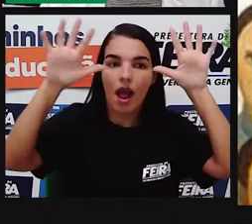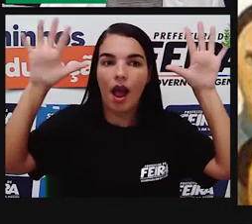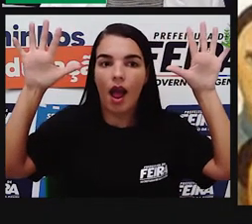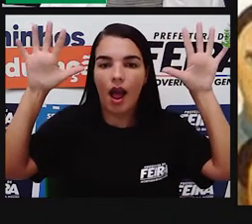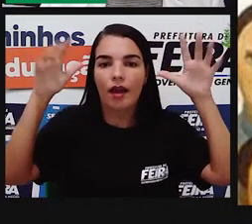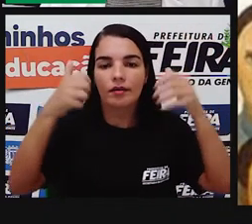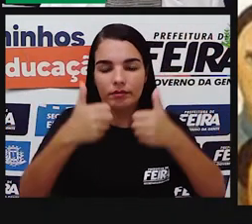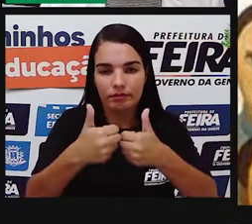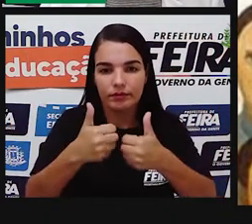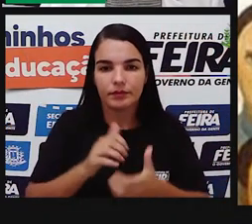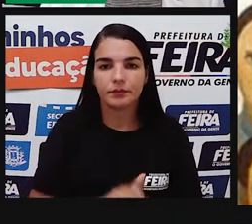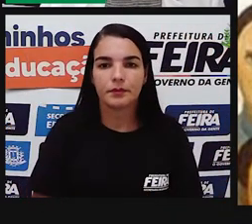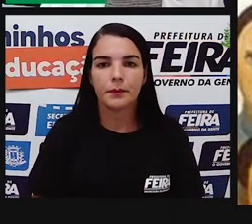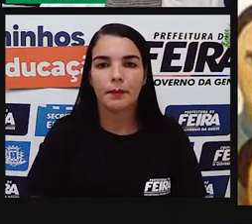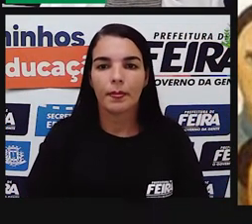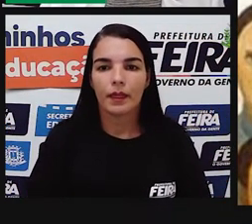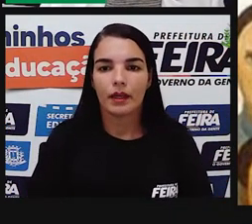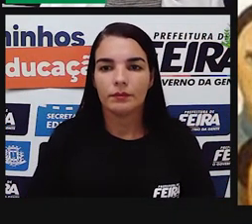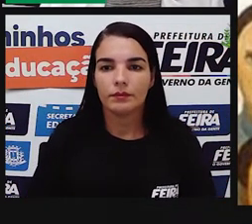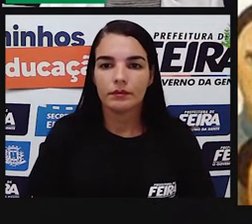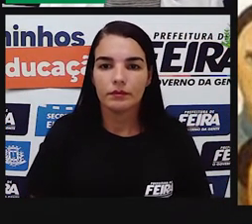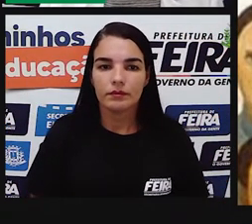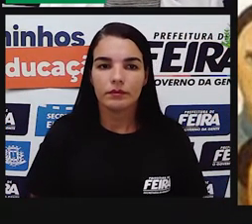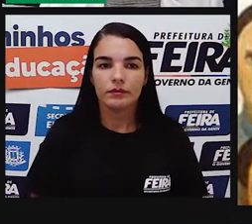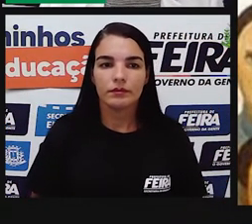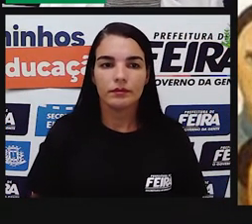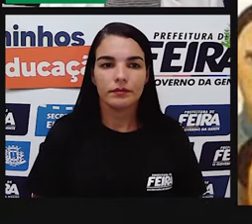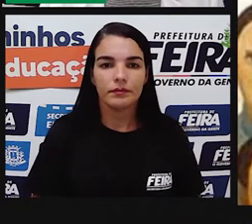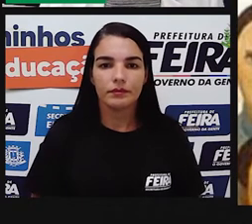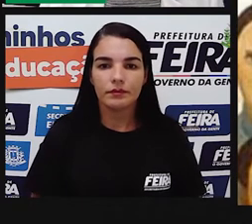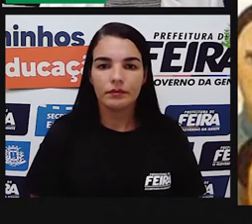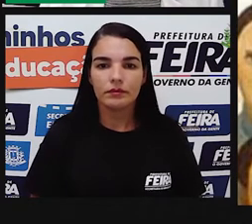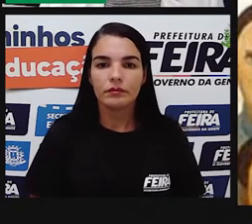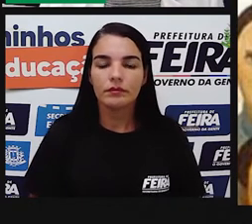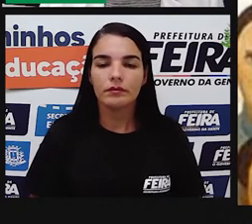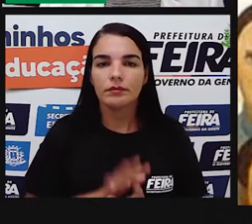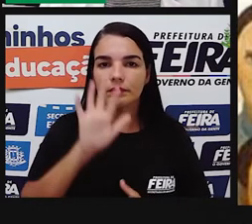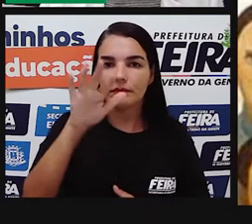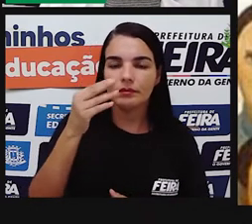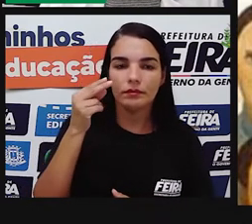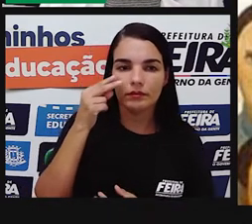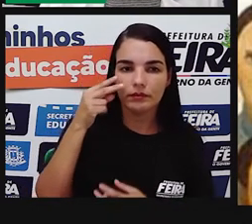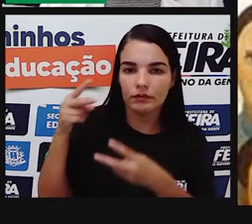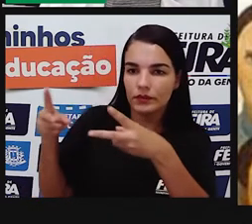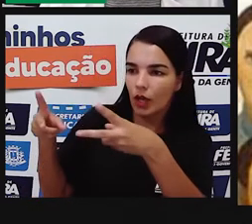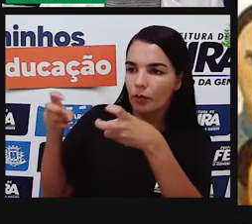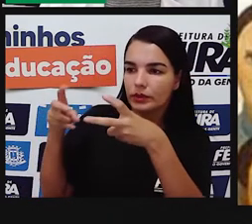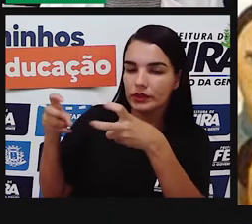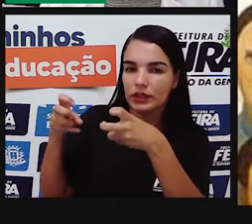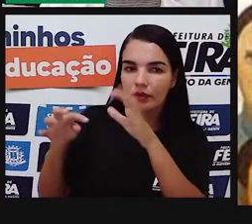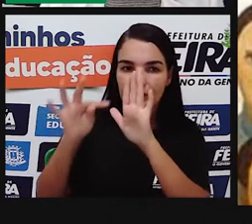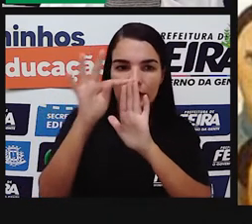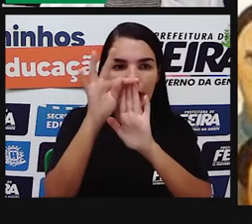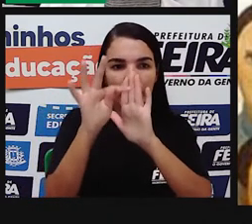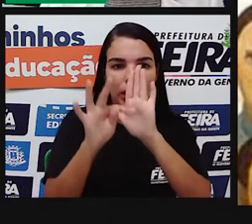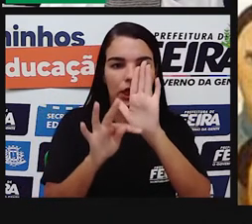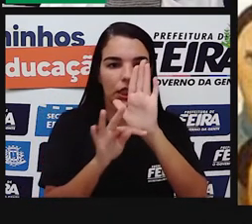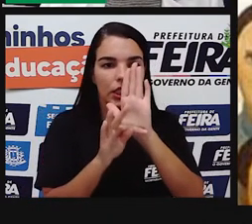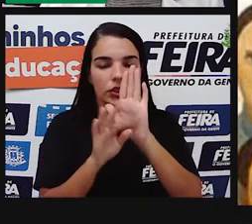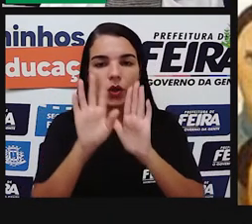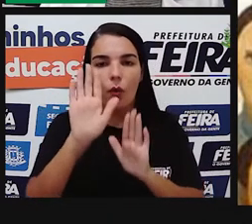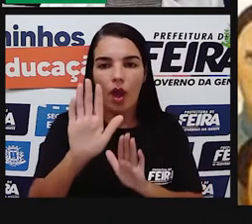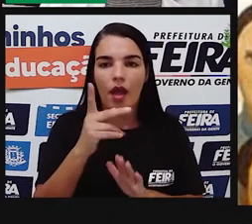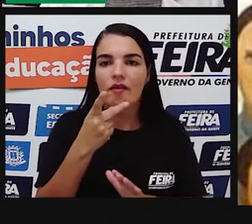dar clareza a vocês sobre o que é variação estilística. Observem esses dois textos, eles falam da